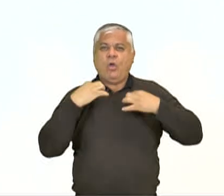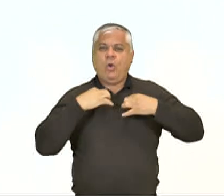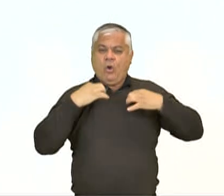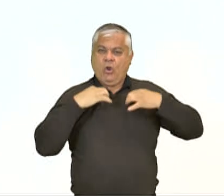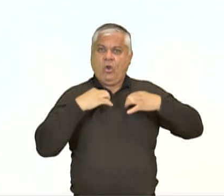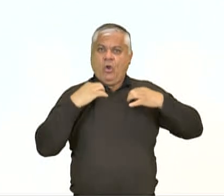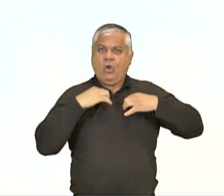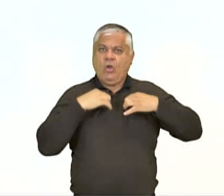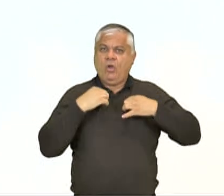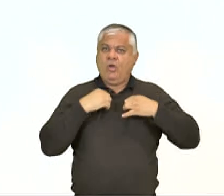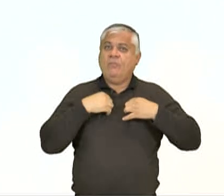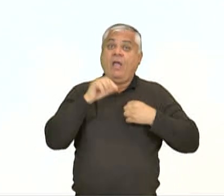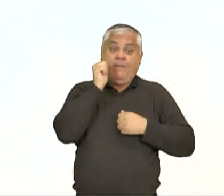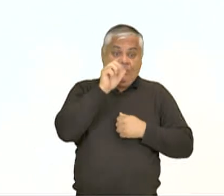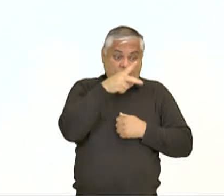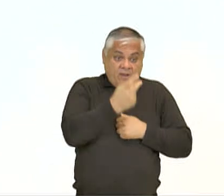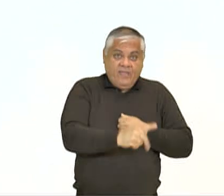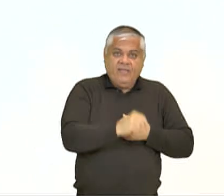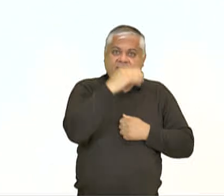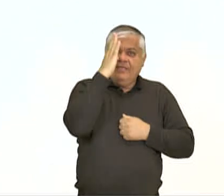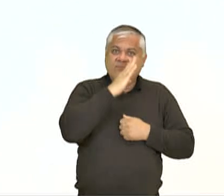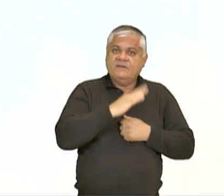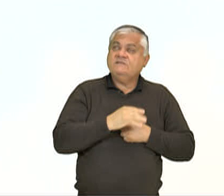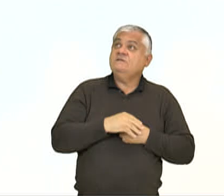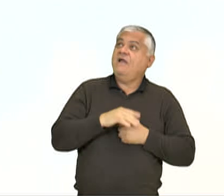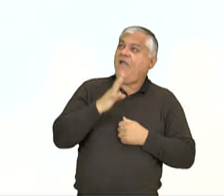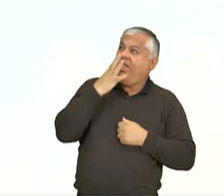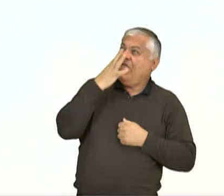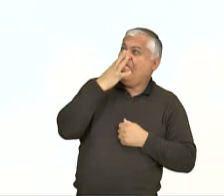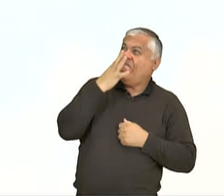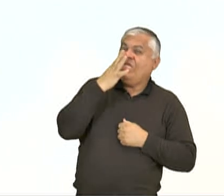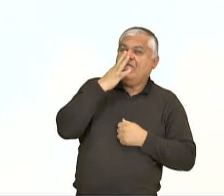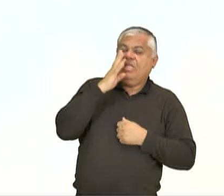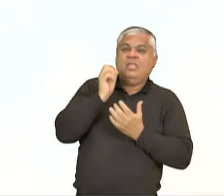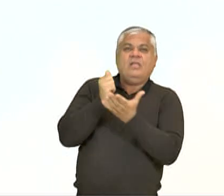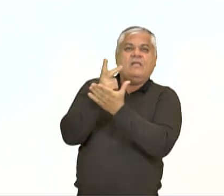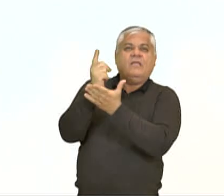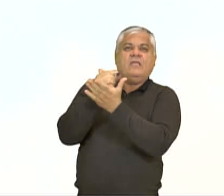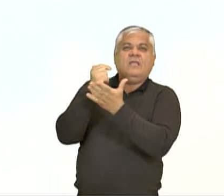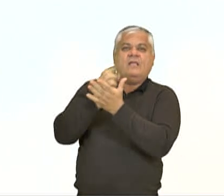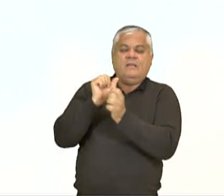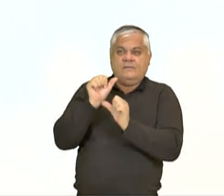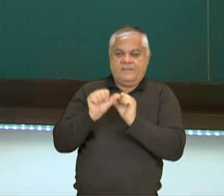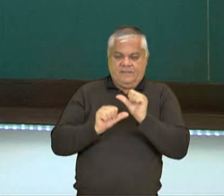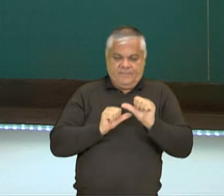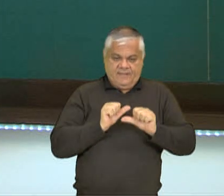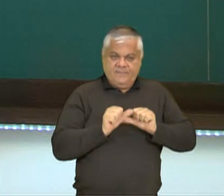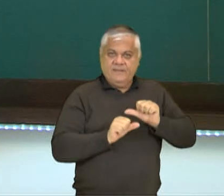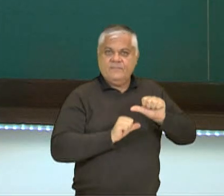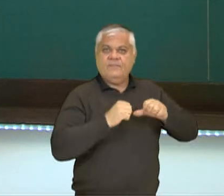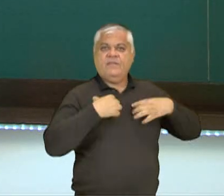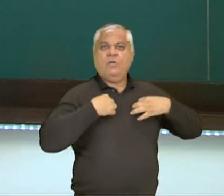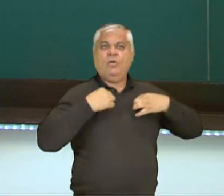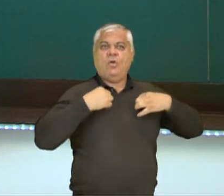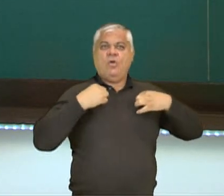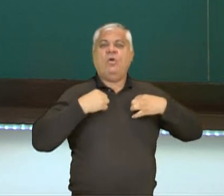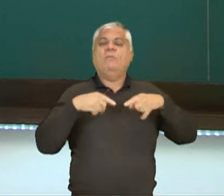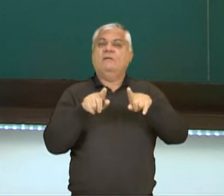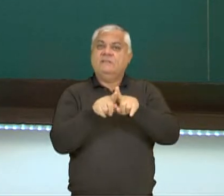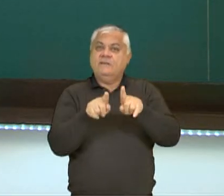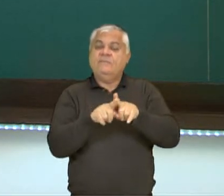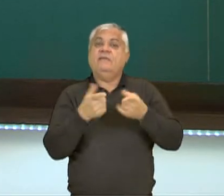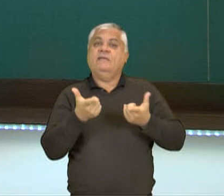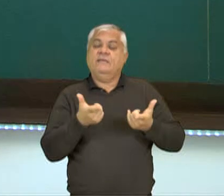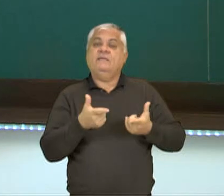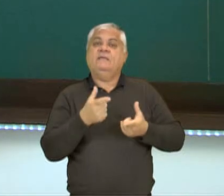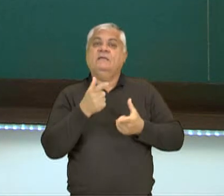passa a ser seguida pelas mulheres da elite brasileira. E isso vai acontecer também devido à criação